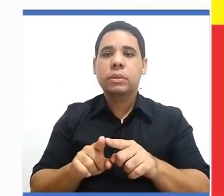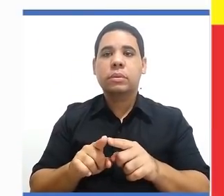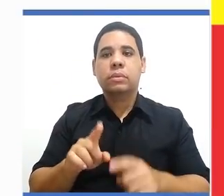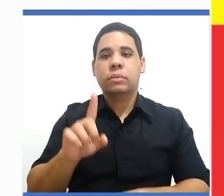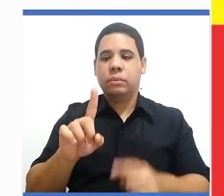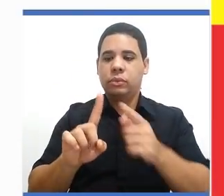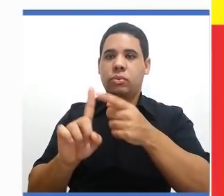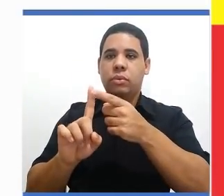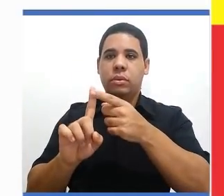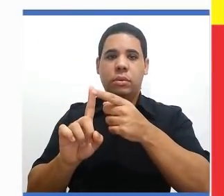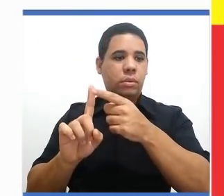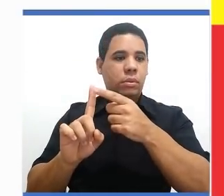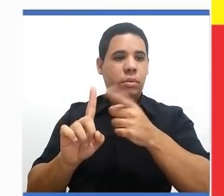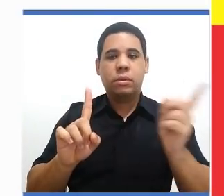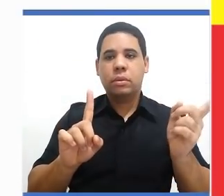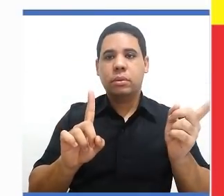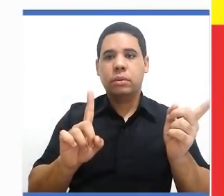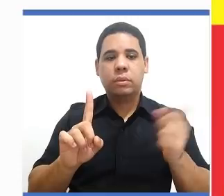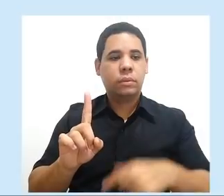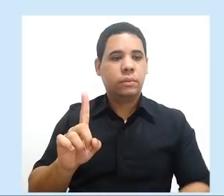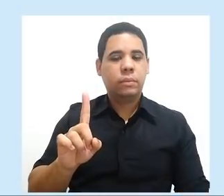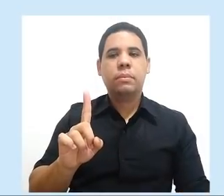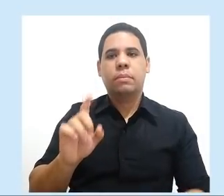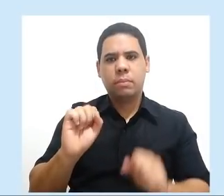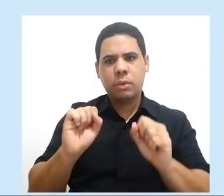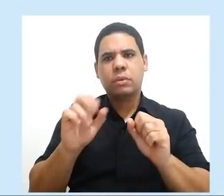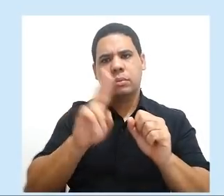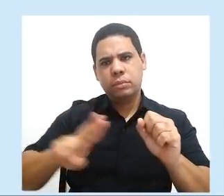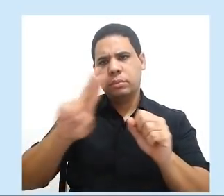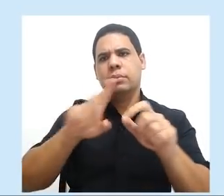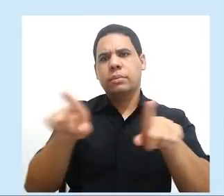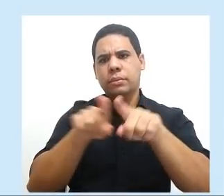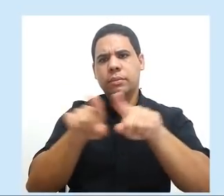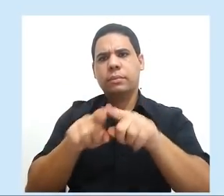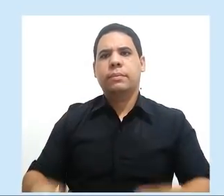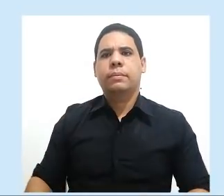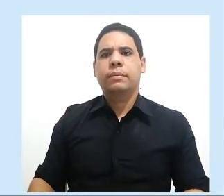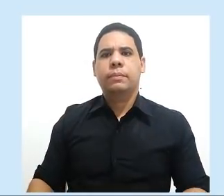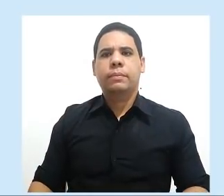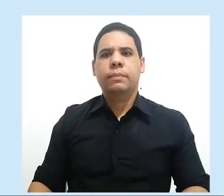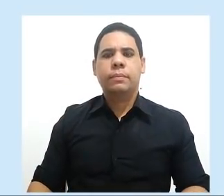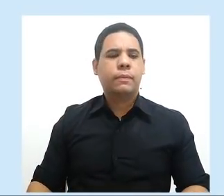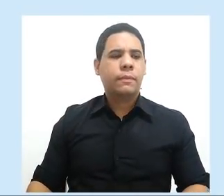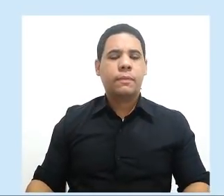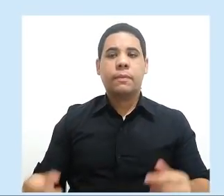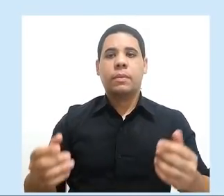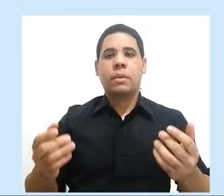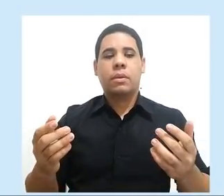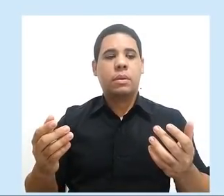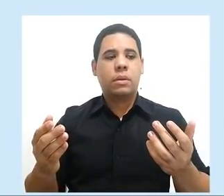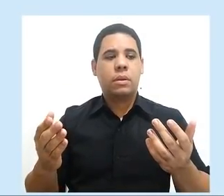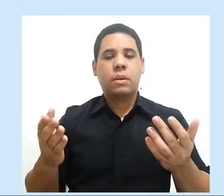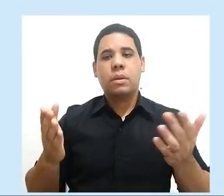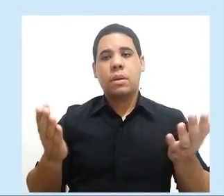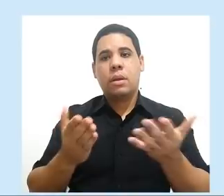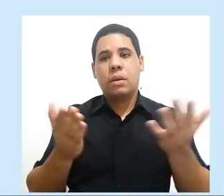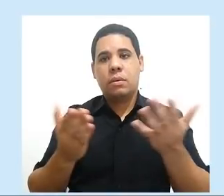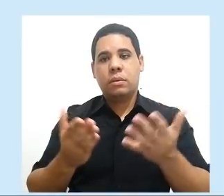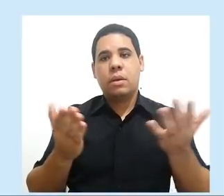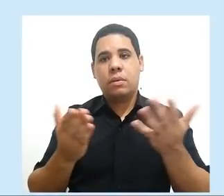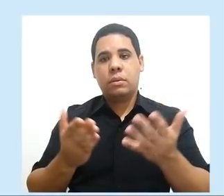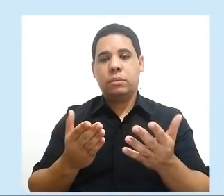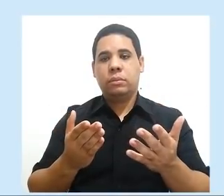usado, mas a gente pode usar também. Agora, nós vamos fazer uma questão. Um exemplo para